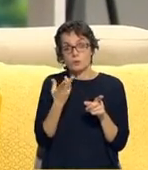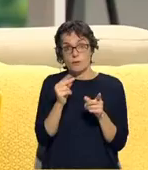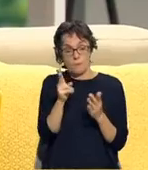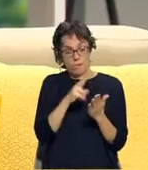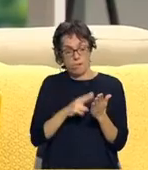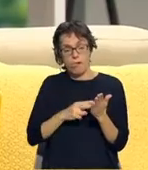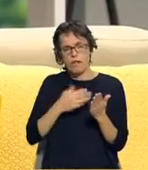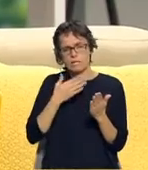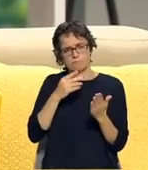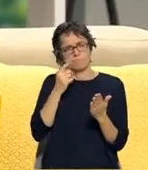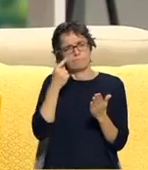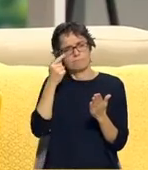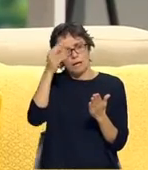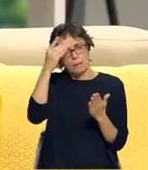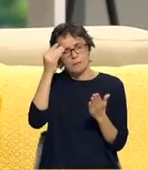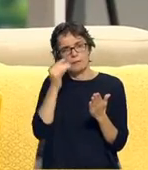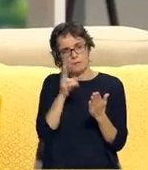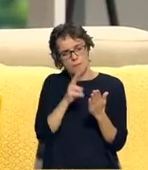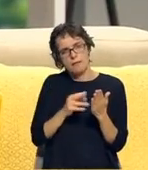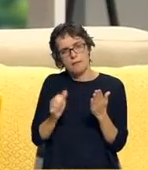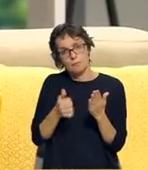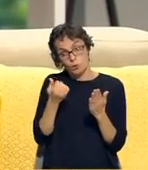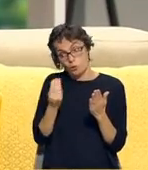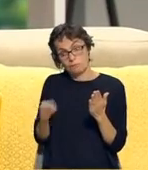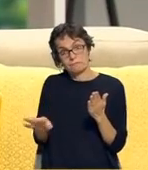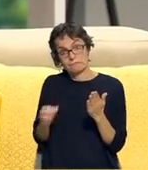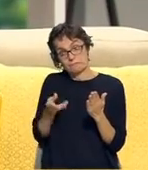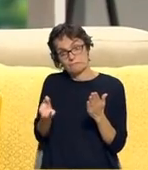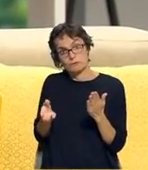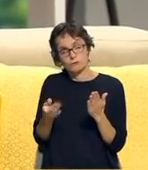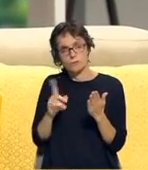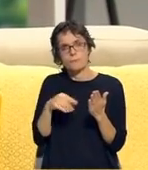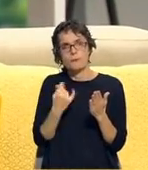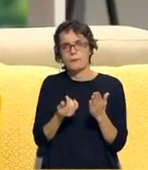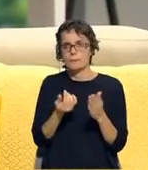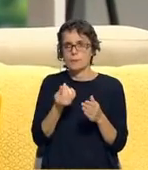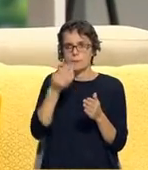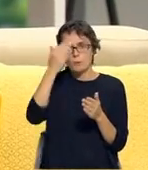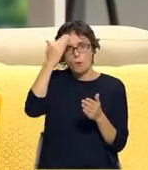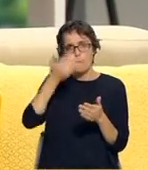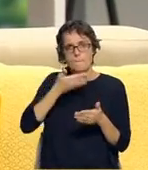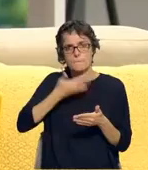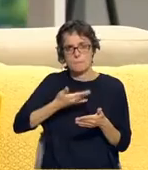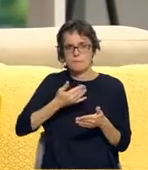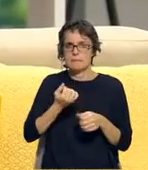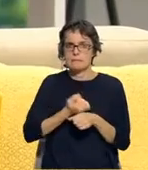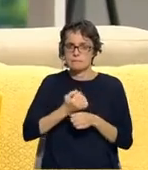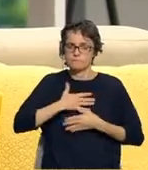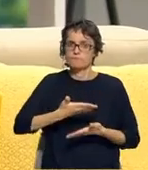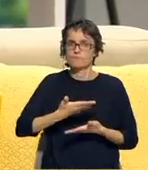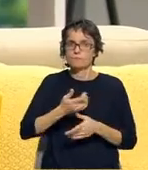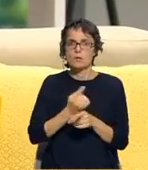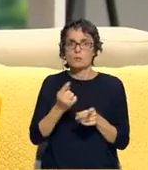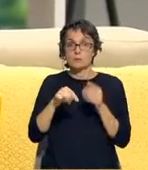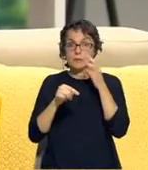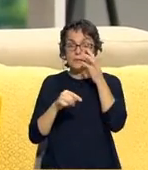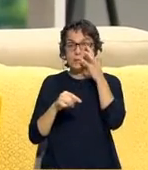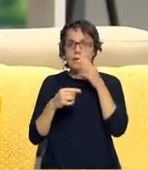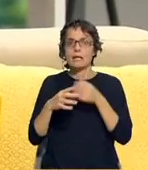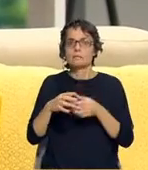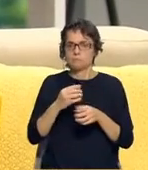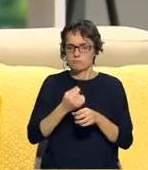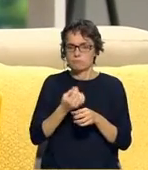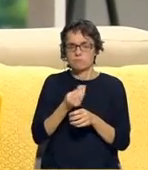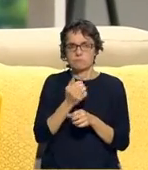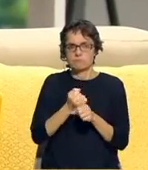leitoras, as competências de escrita, também trabalhamos a competência de voluntariado, estão pequenos ajudantes para colaborar,